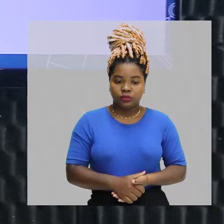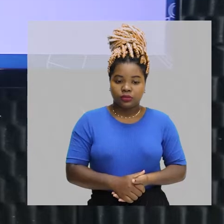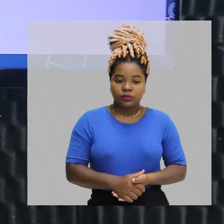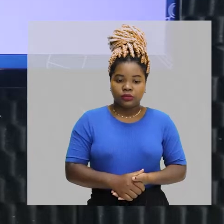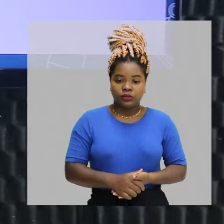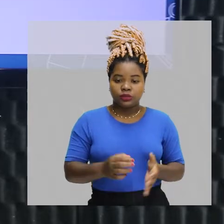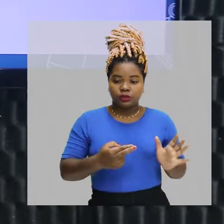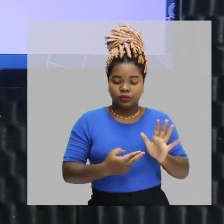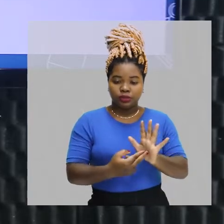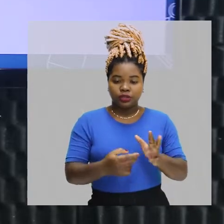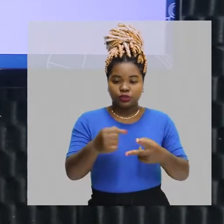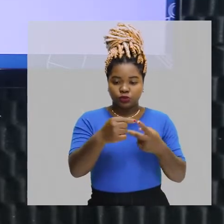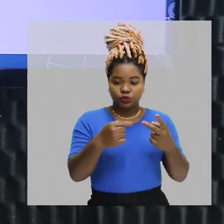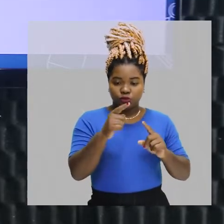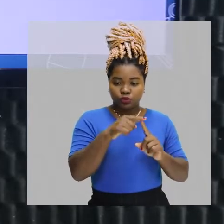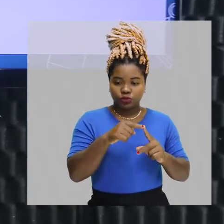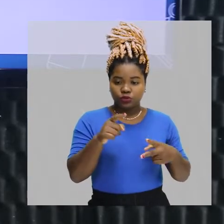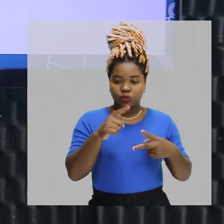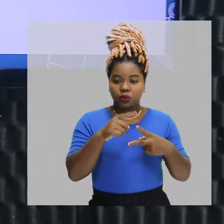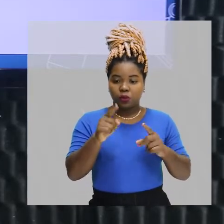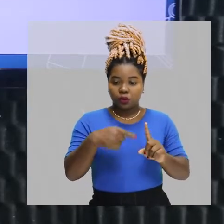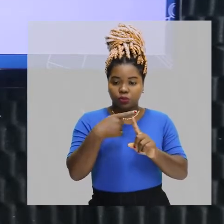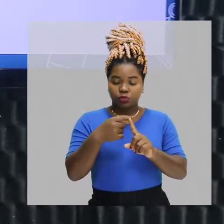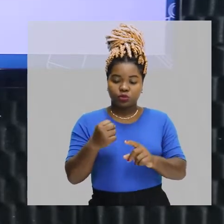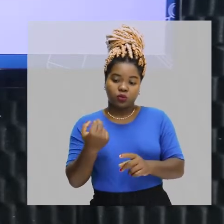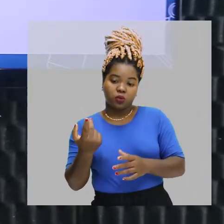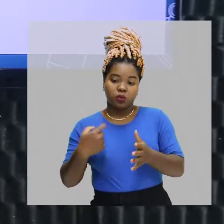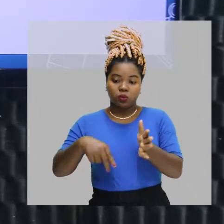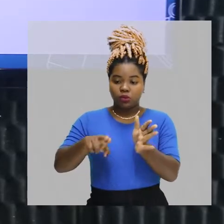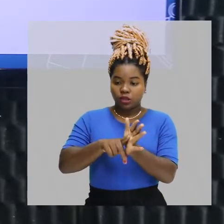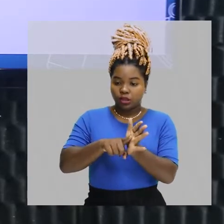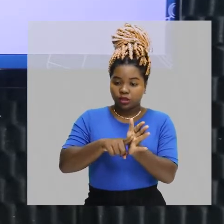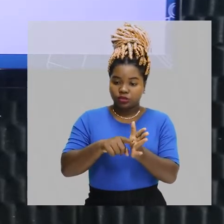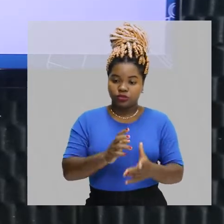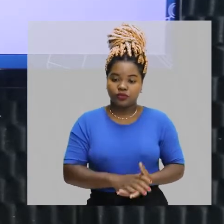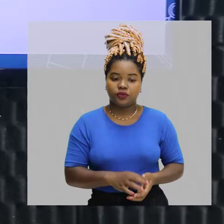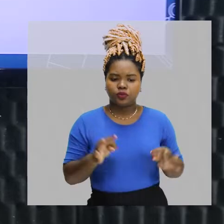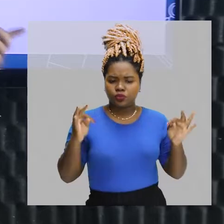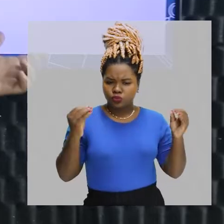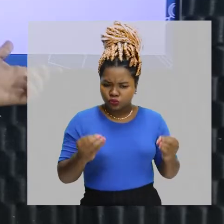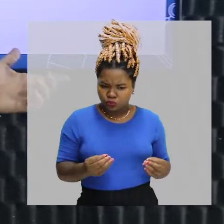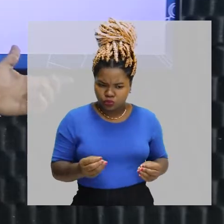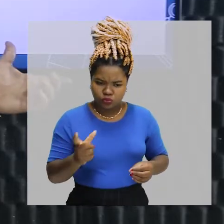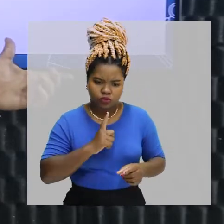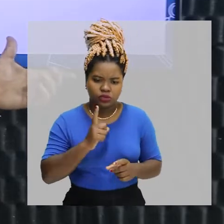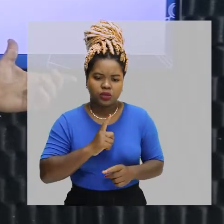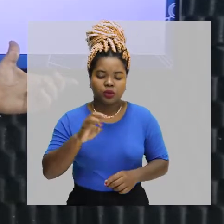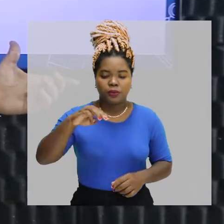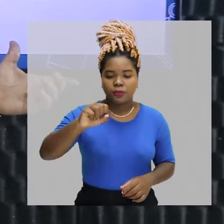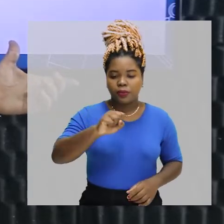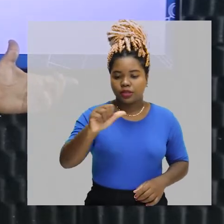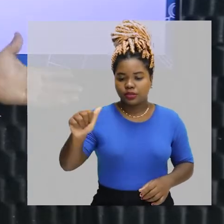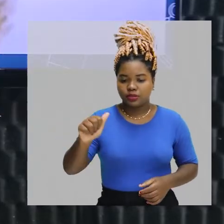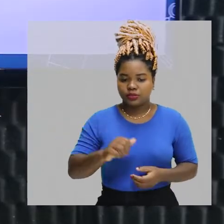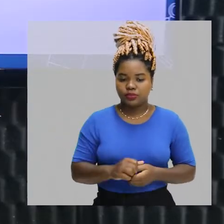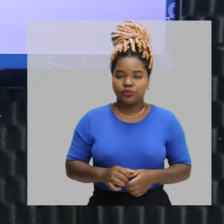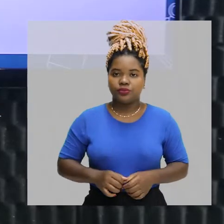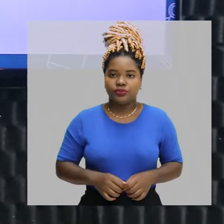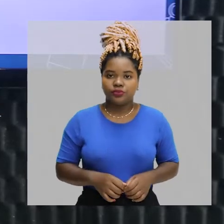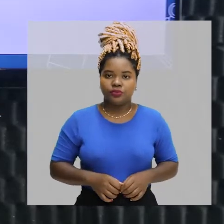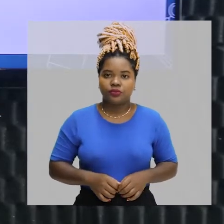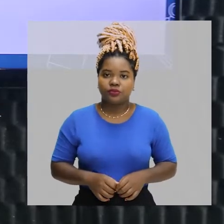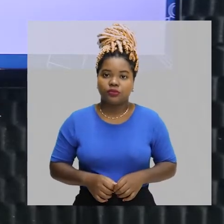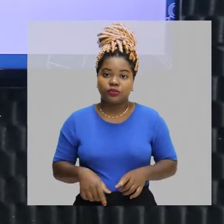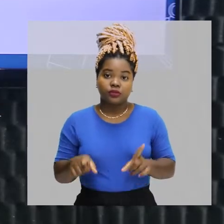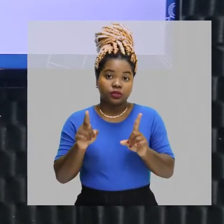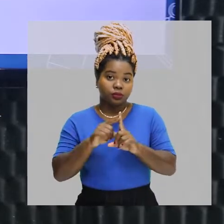apresentam apenas dois estados, ou é positivo ou é negativo, certo? Então todos os férmions possuem massa. Isso aí também é